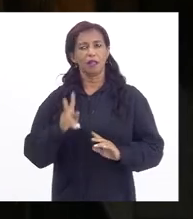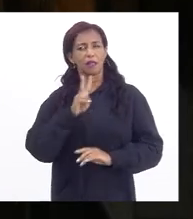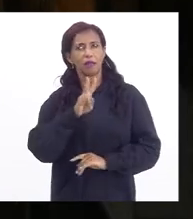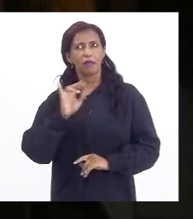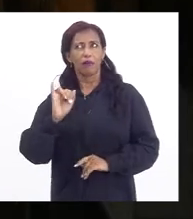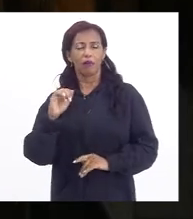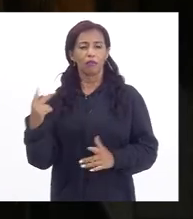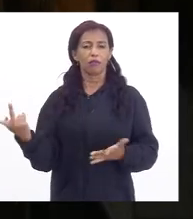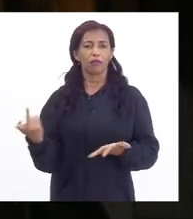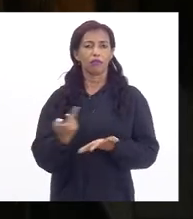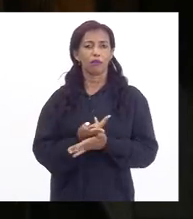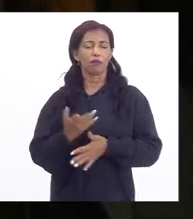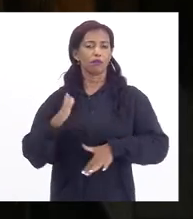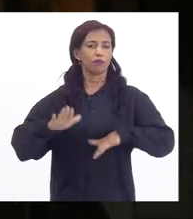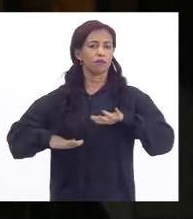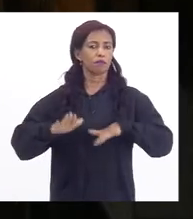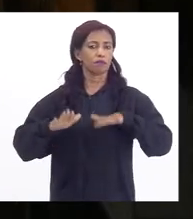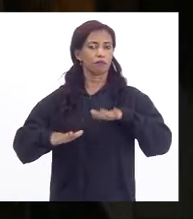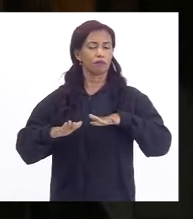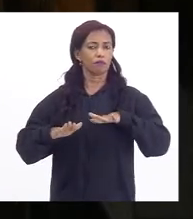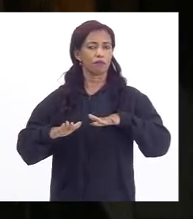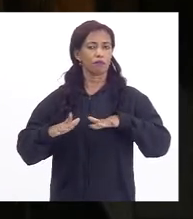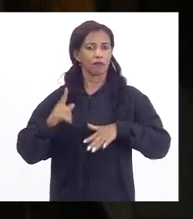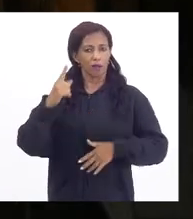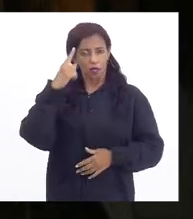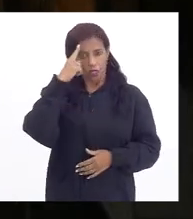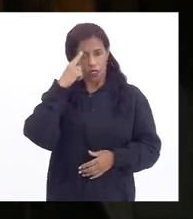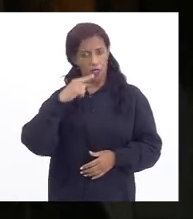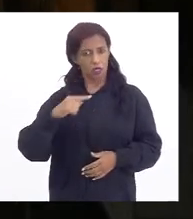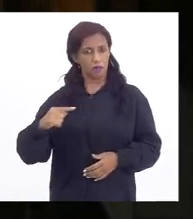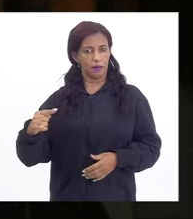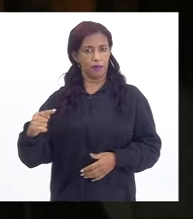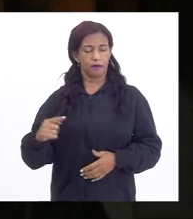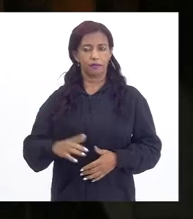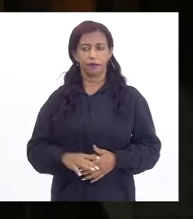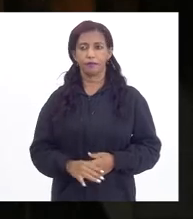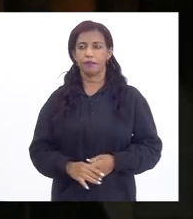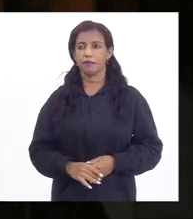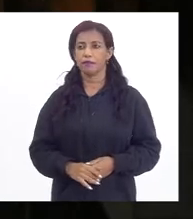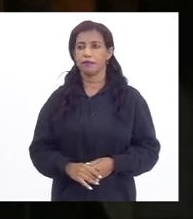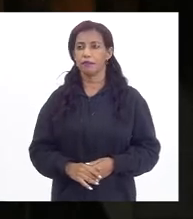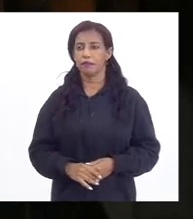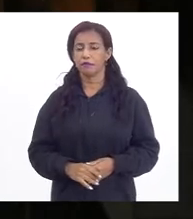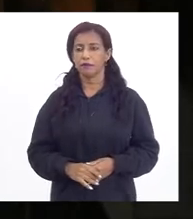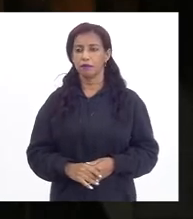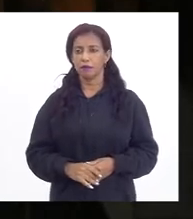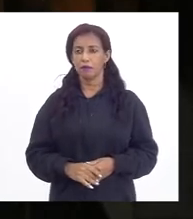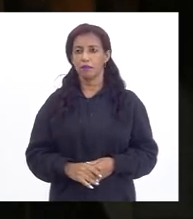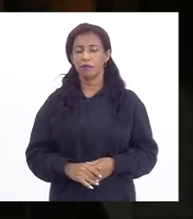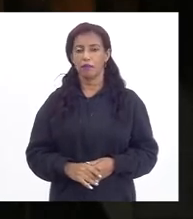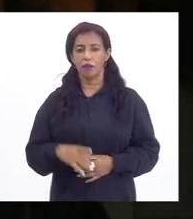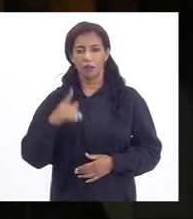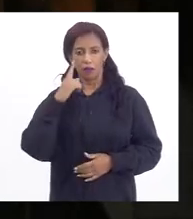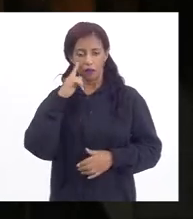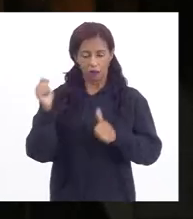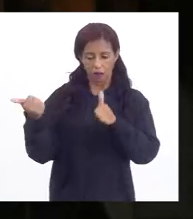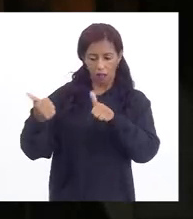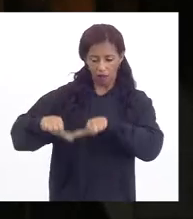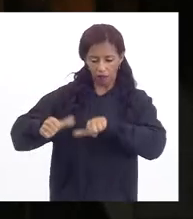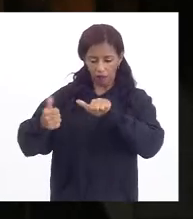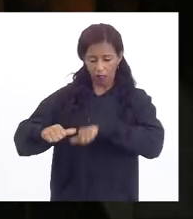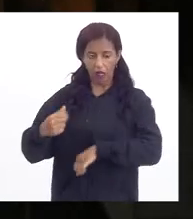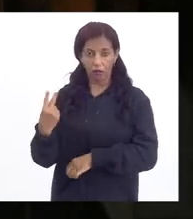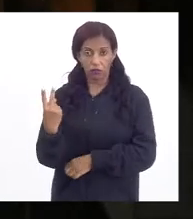possivelmente na próxima semana para ser submetido a 2 dias